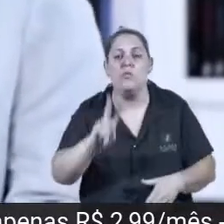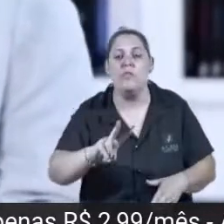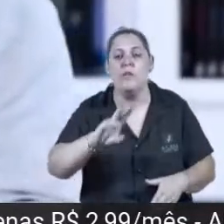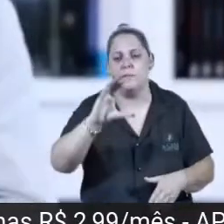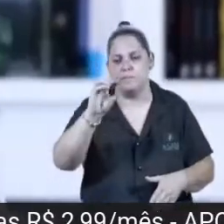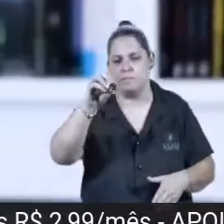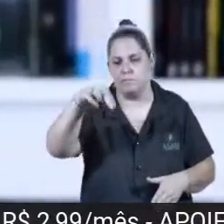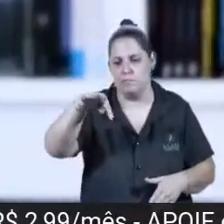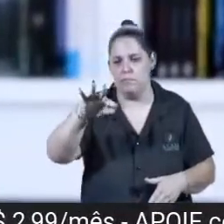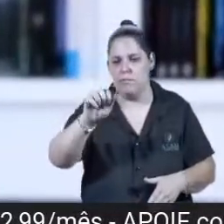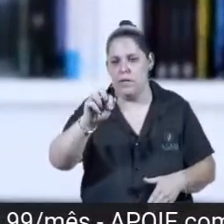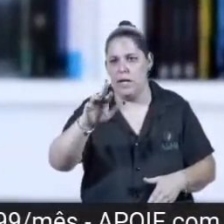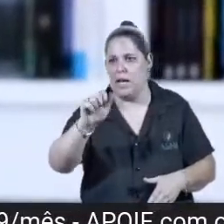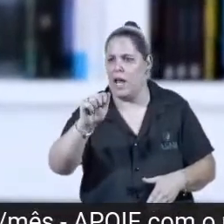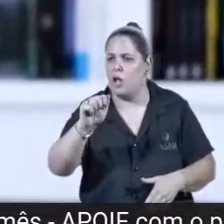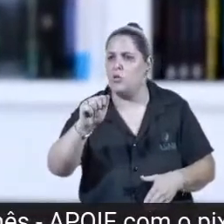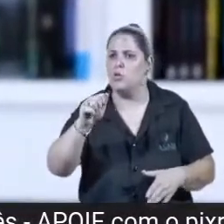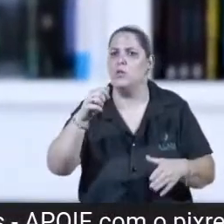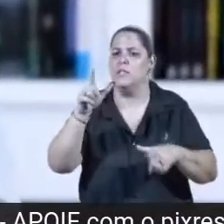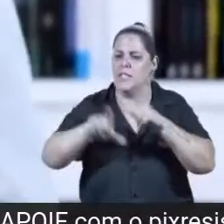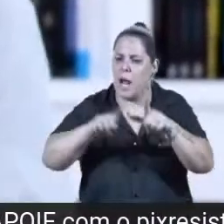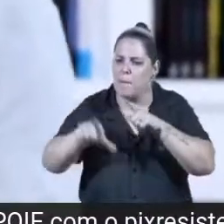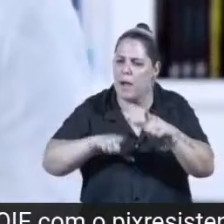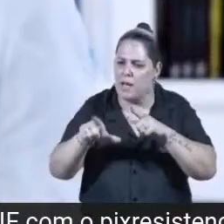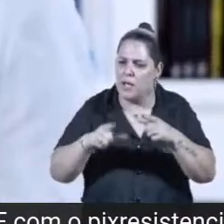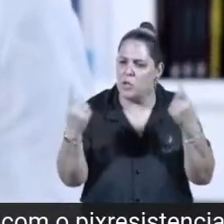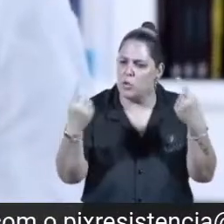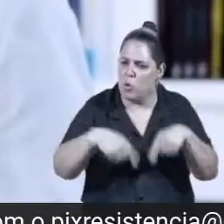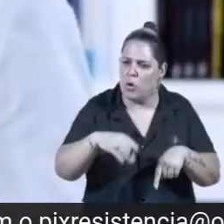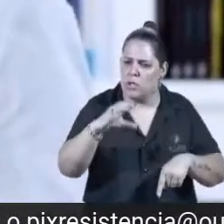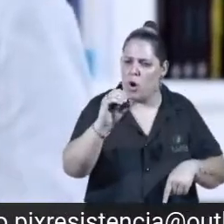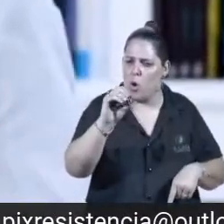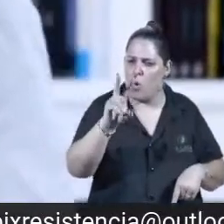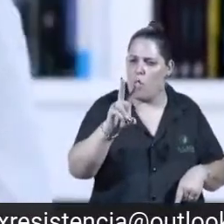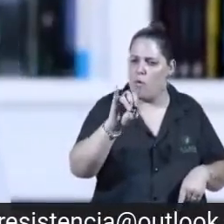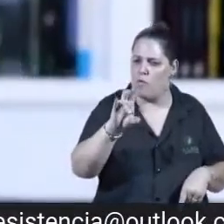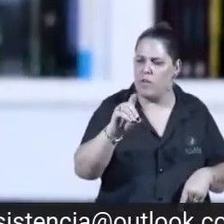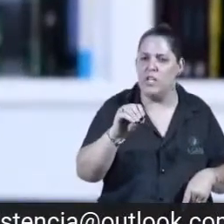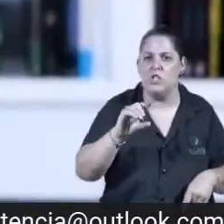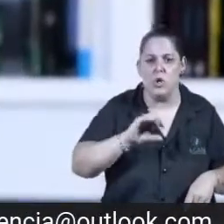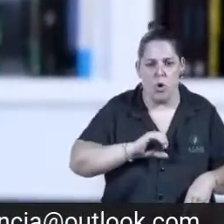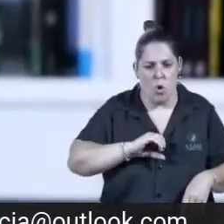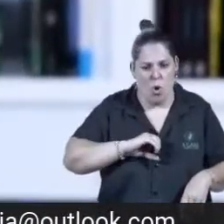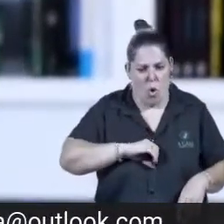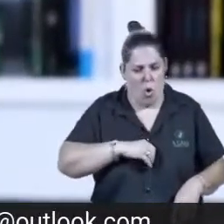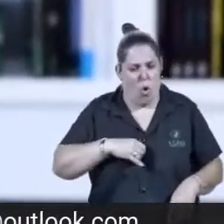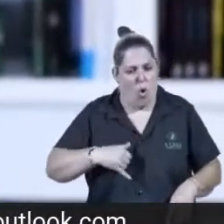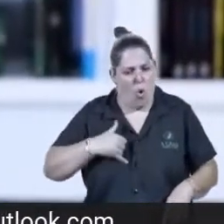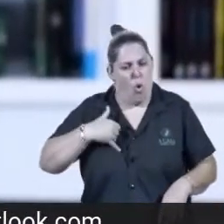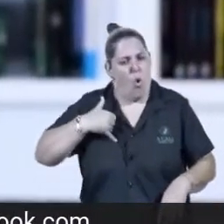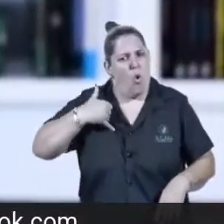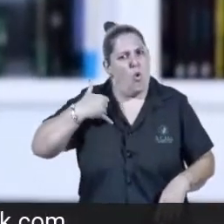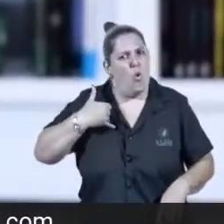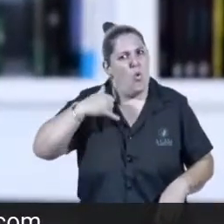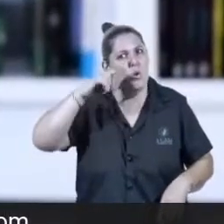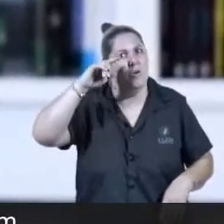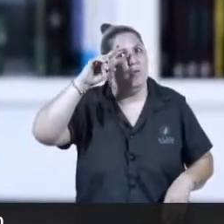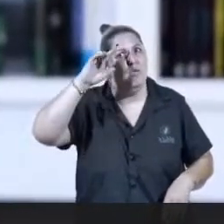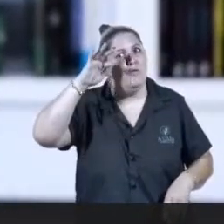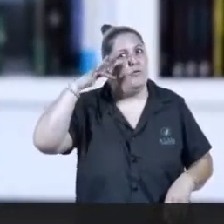na CPI do Covid, eu ficava imaginando que orgulho, se um dia o PT